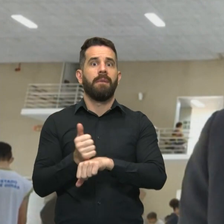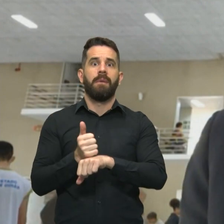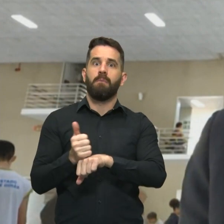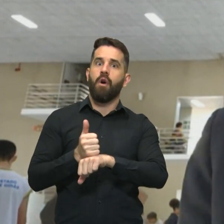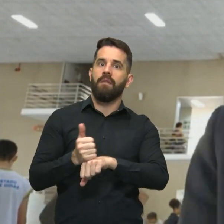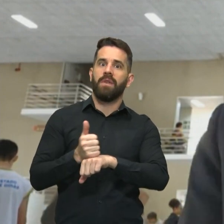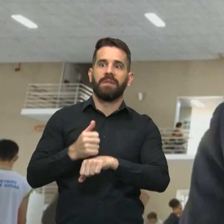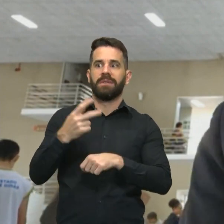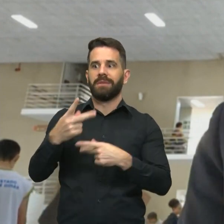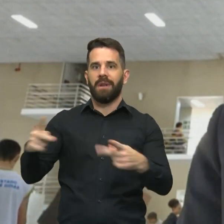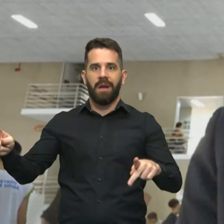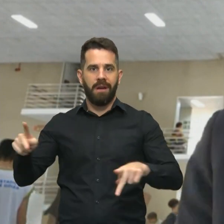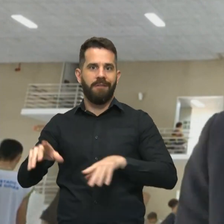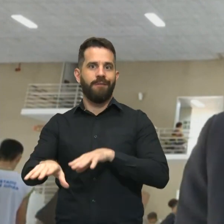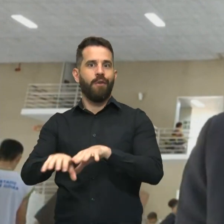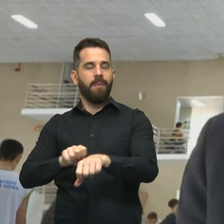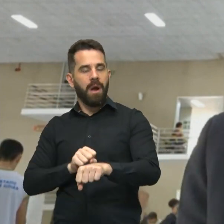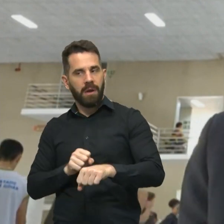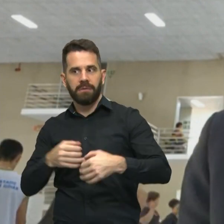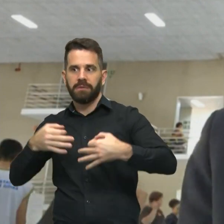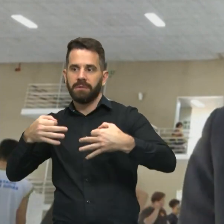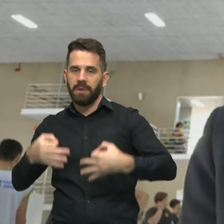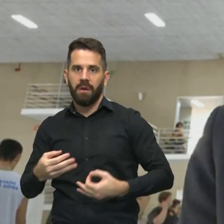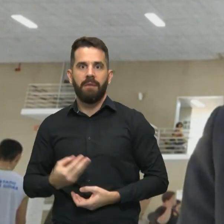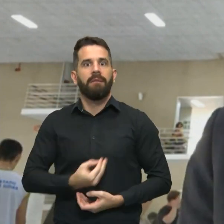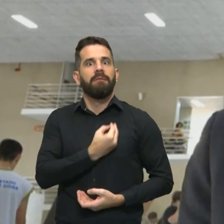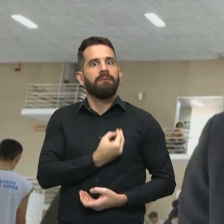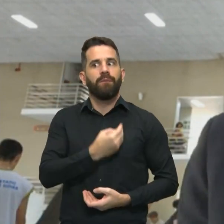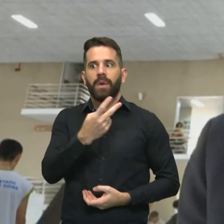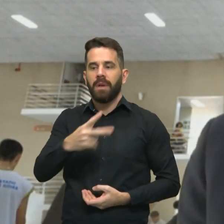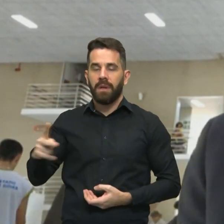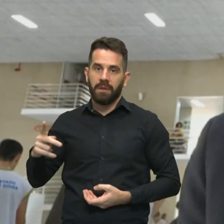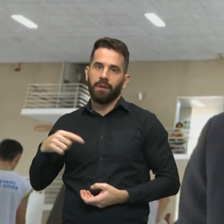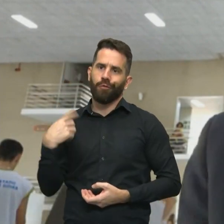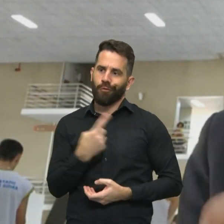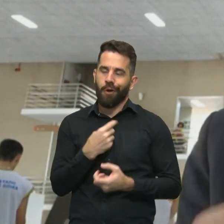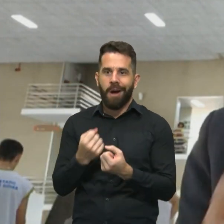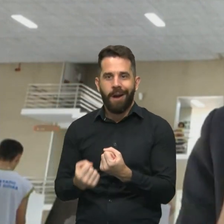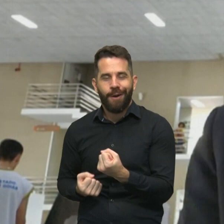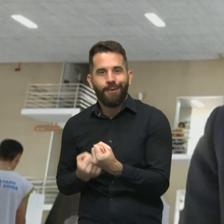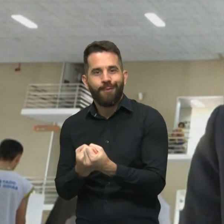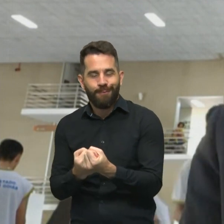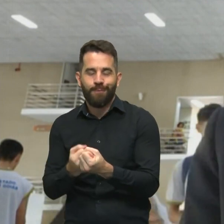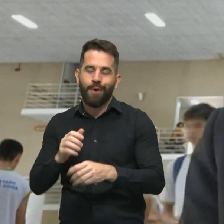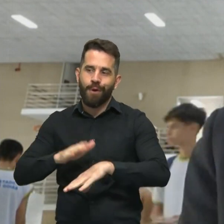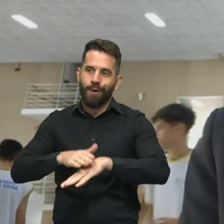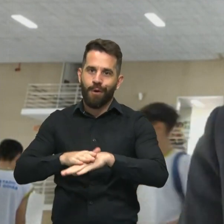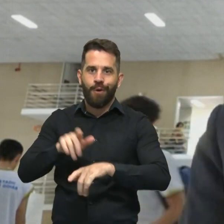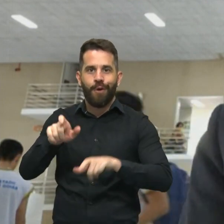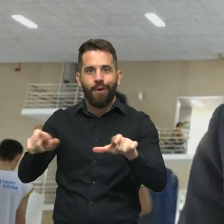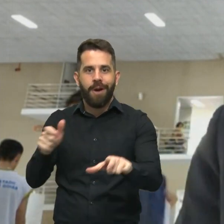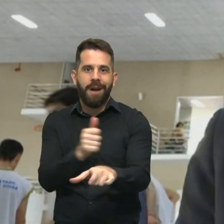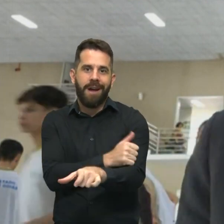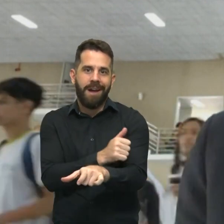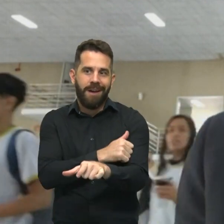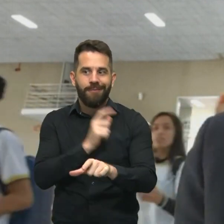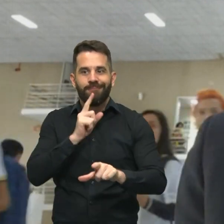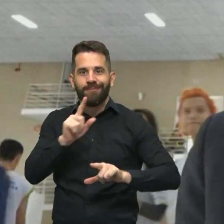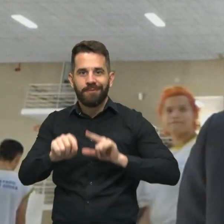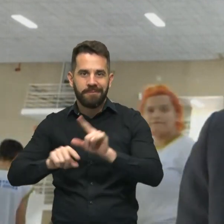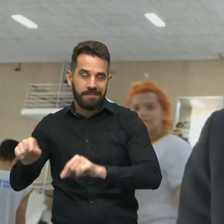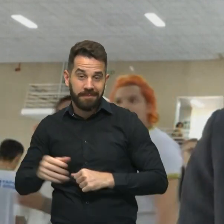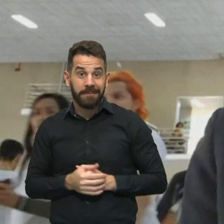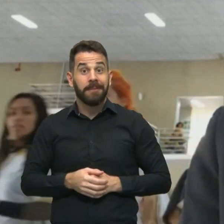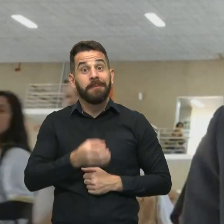alegra por poder participar deste momento, né, apoiando estudantes nas suas escolhas. E também, Cássio, foi bom conhecê-lo pessoalmente. Você que